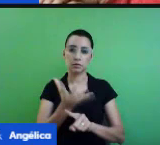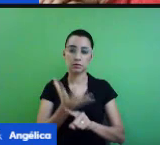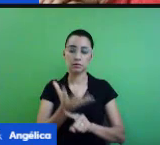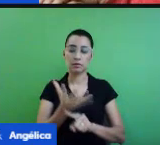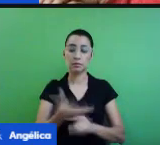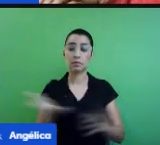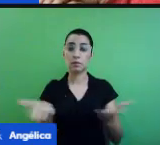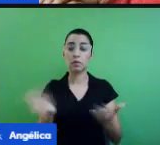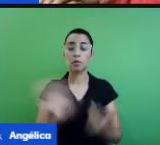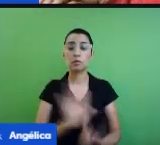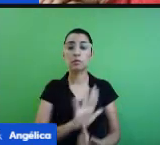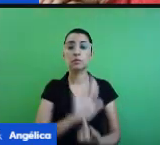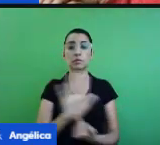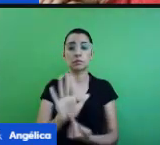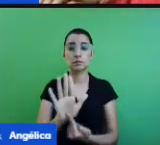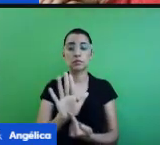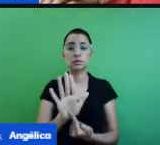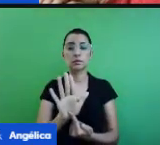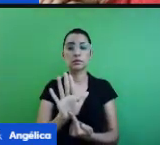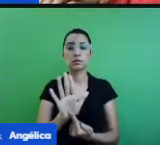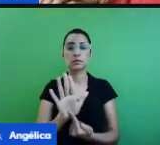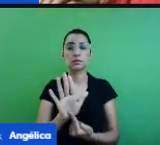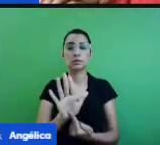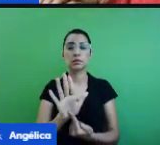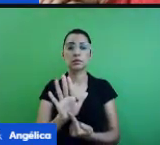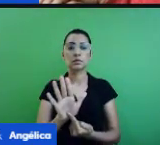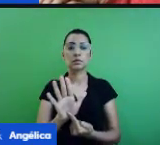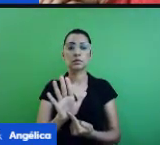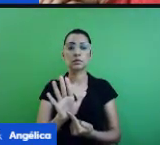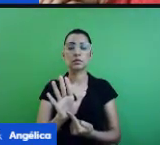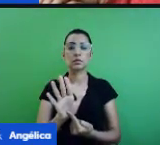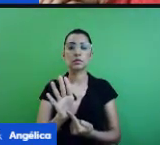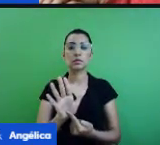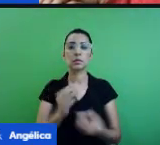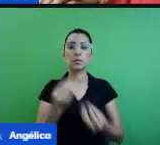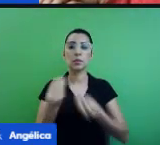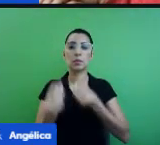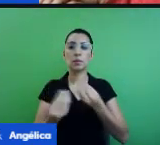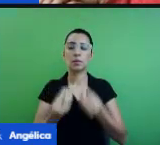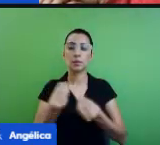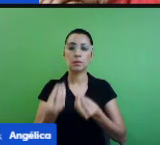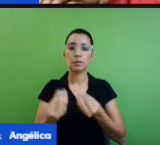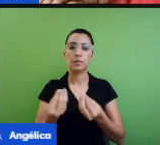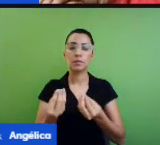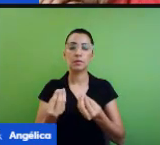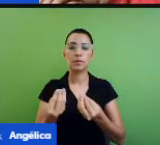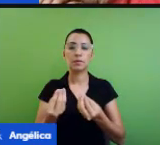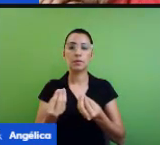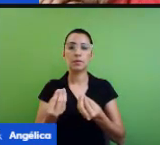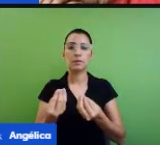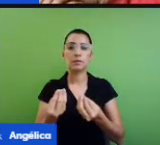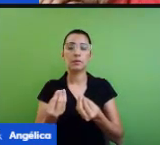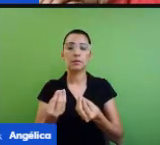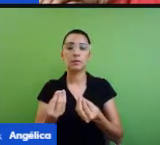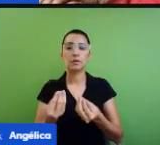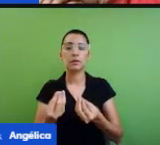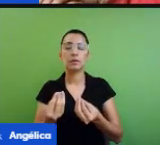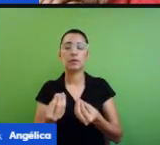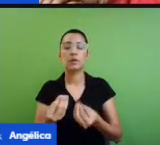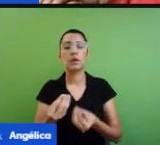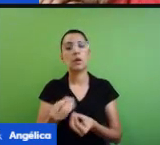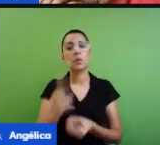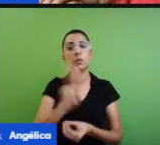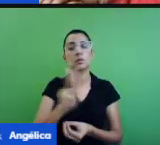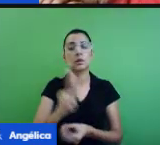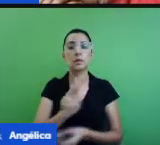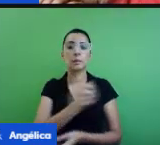agora como isso pode acontecer para o aluno escalonado e para